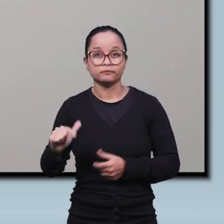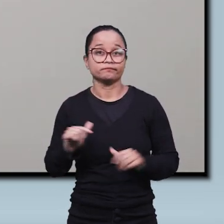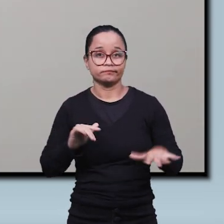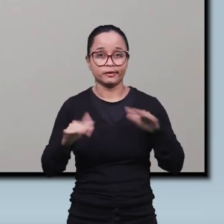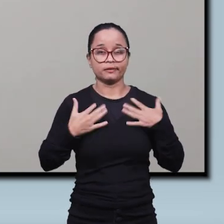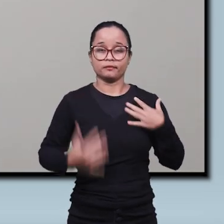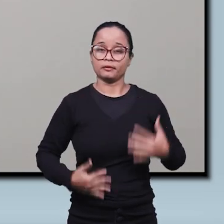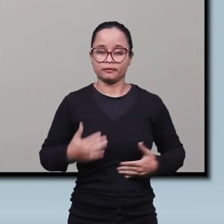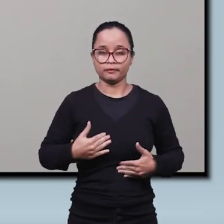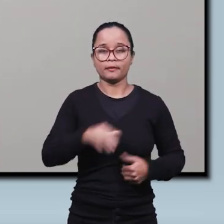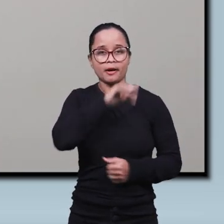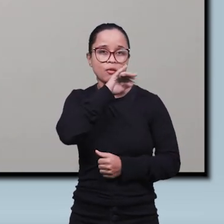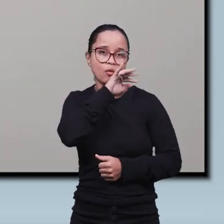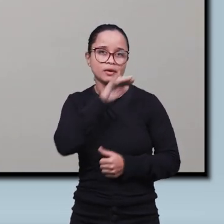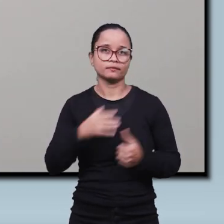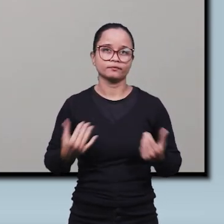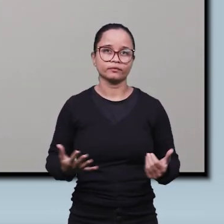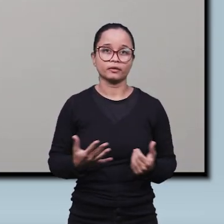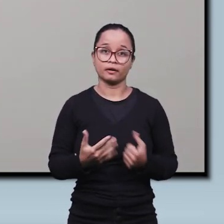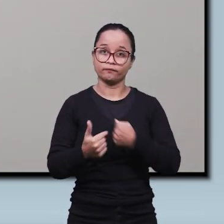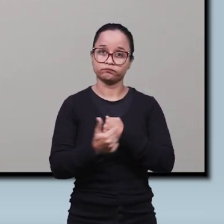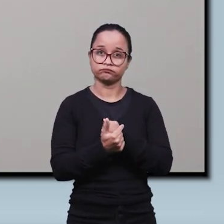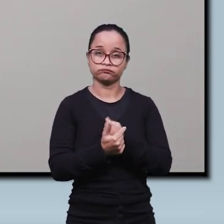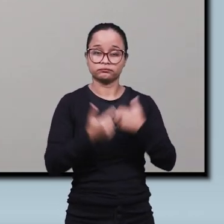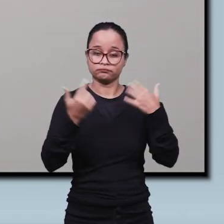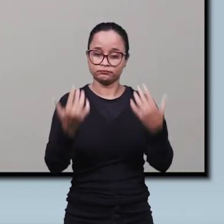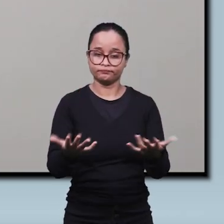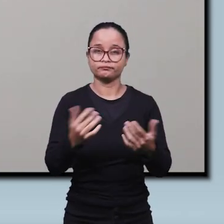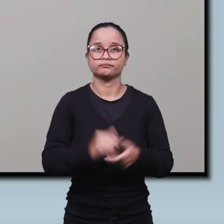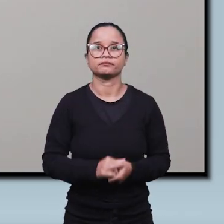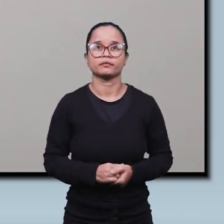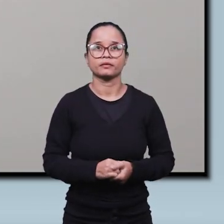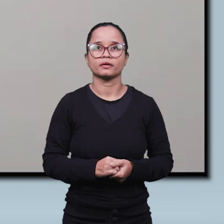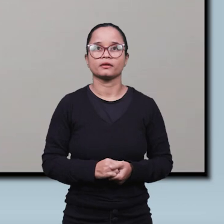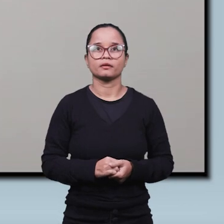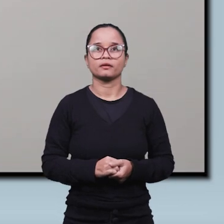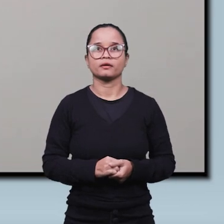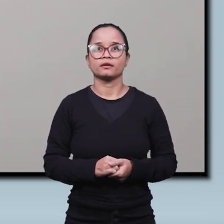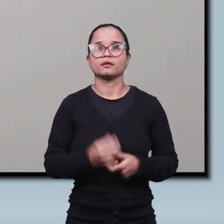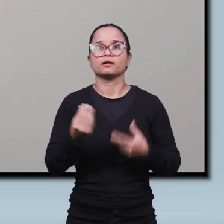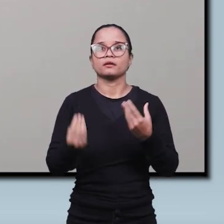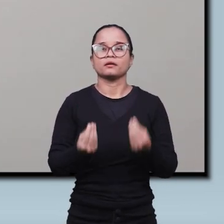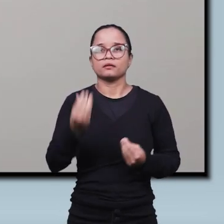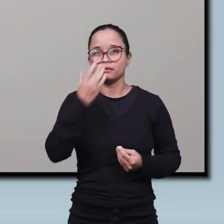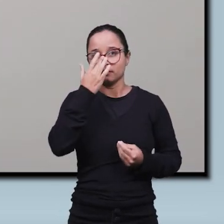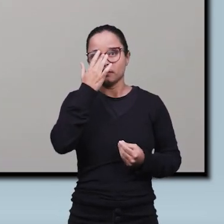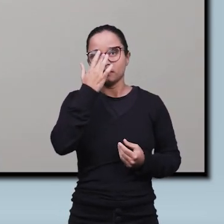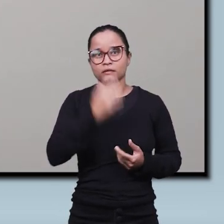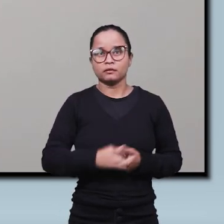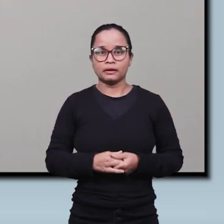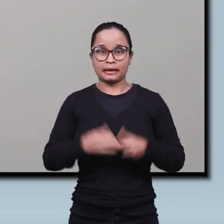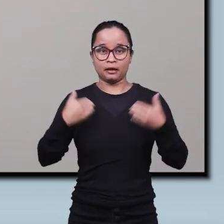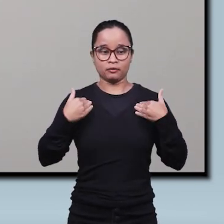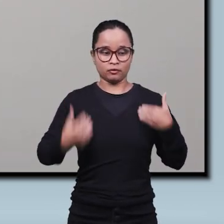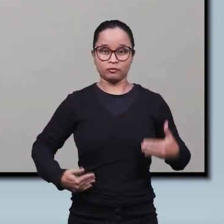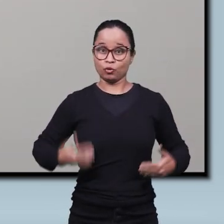pode comprometer a função. Então, estabilizadores e adequadores de postura, eles